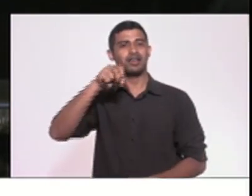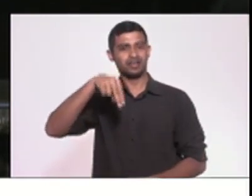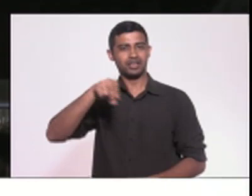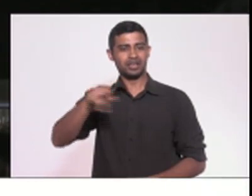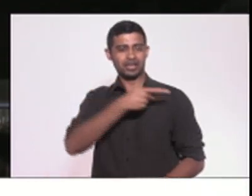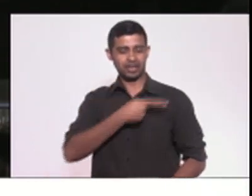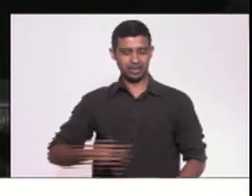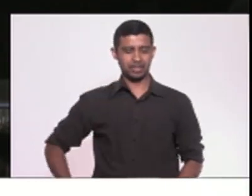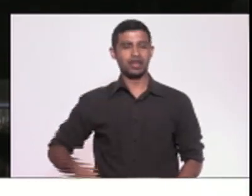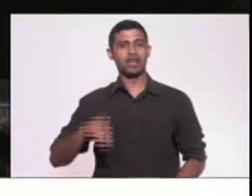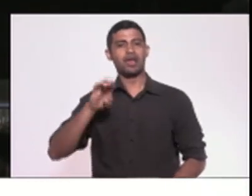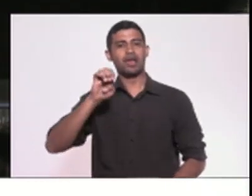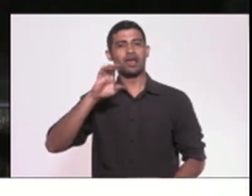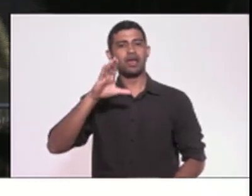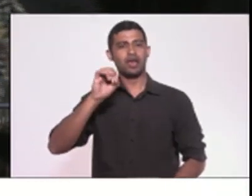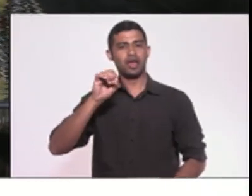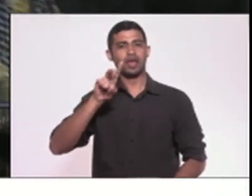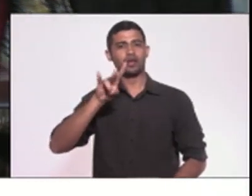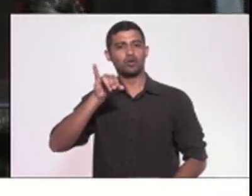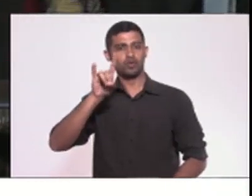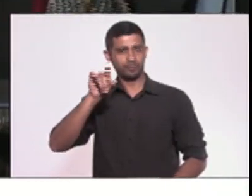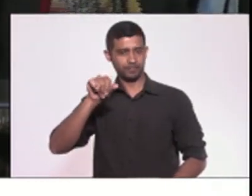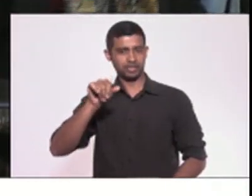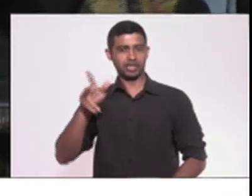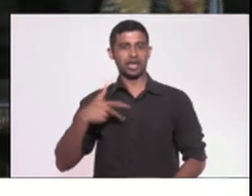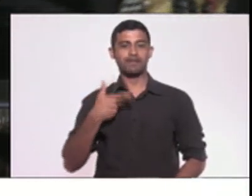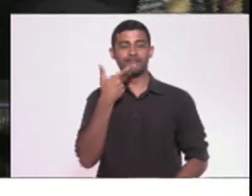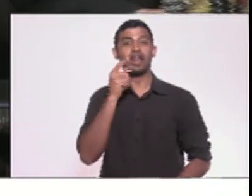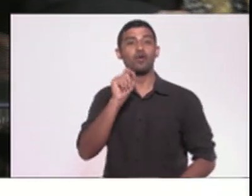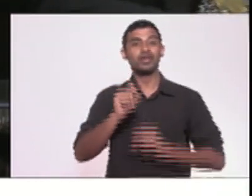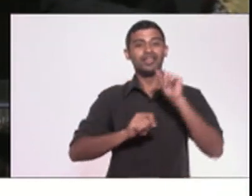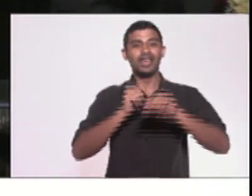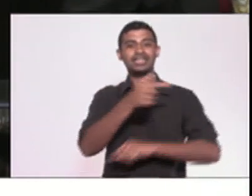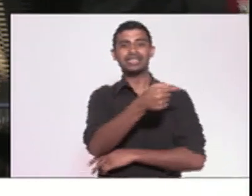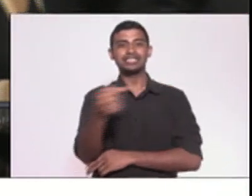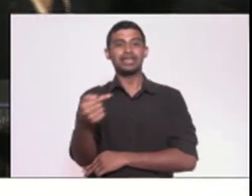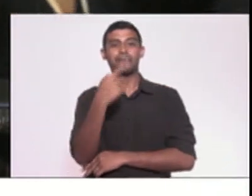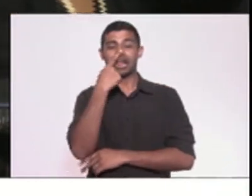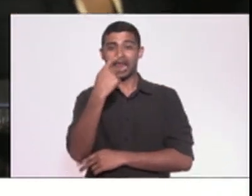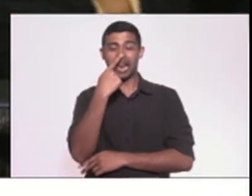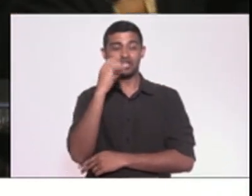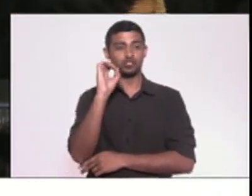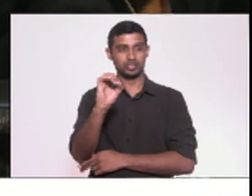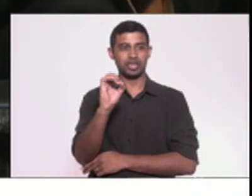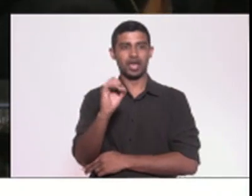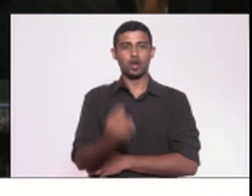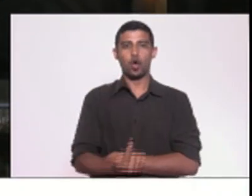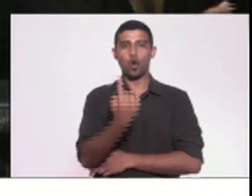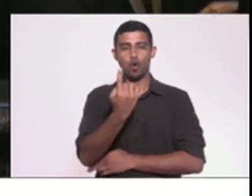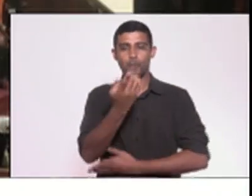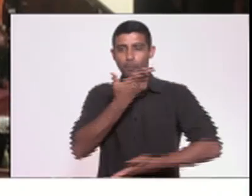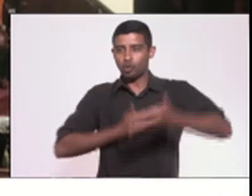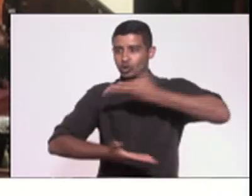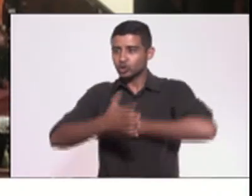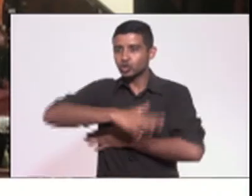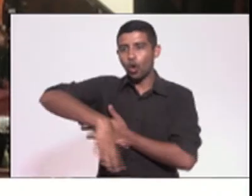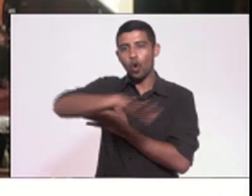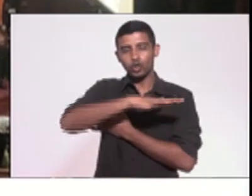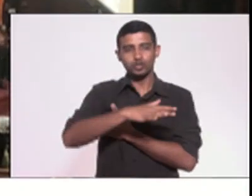ONG Ecovida, e ele vai falar sobre Semana Lixo Zero, um por todos e todos por zero.